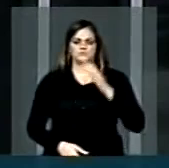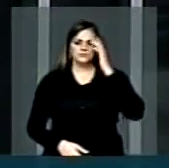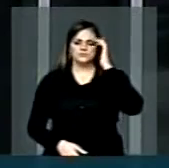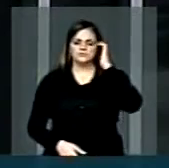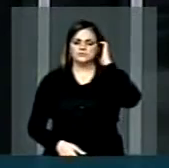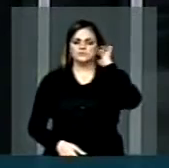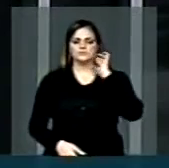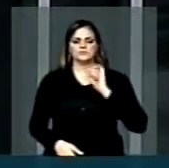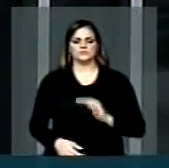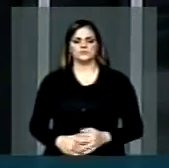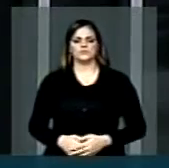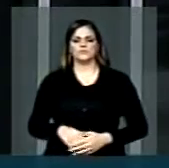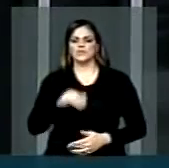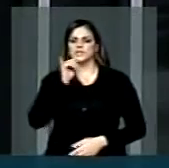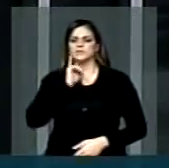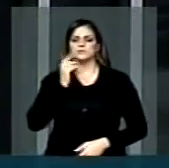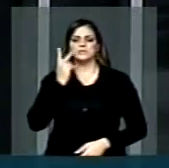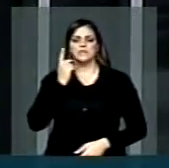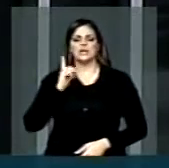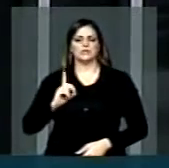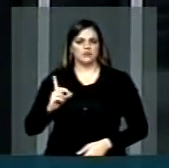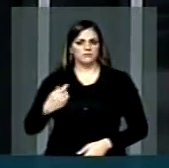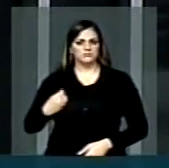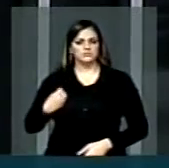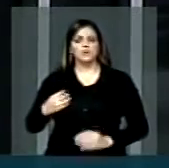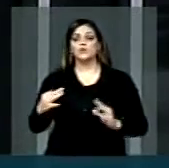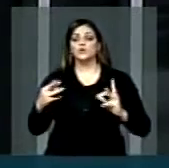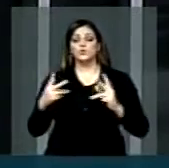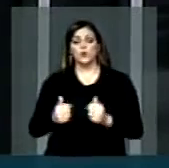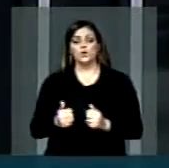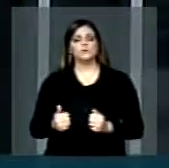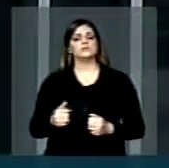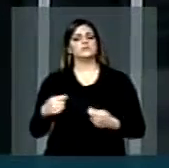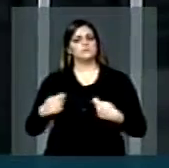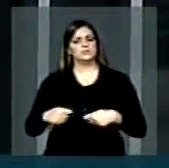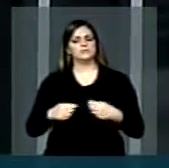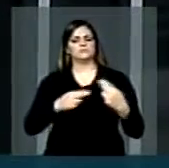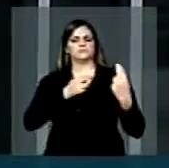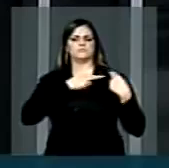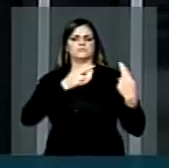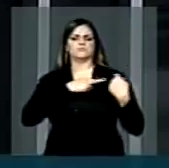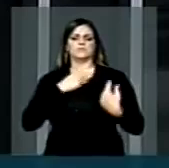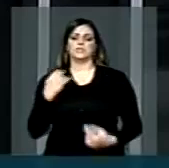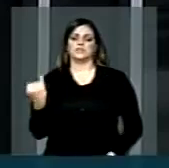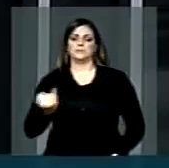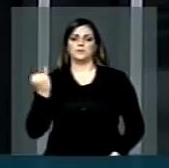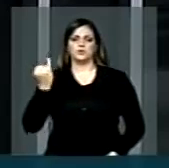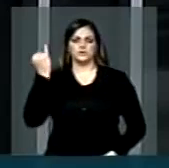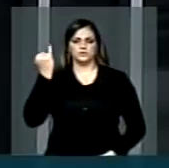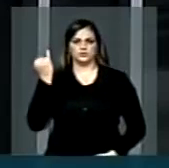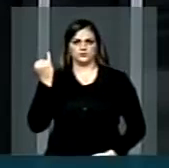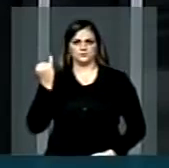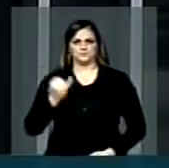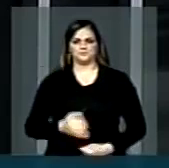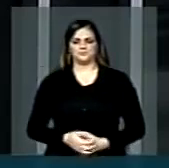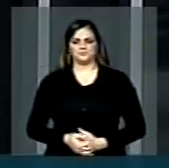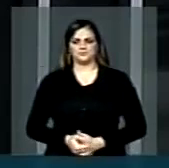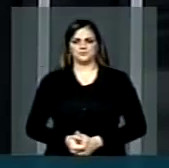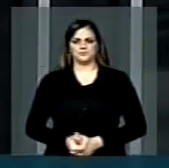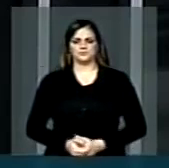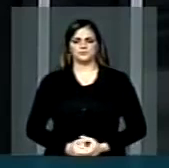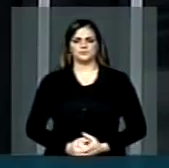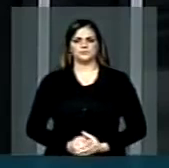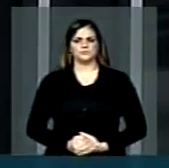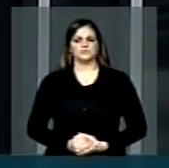de Igualdade Racial do governo do estado do Ceará. Então, todos esses órgãos têm essa missão extremamente importante de fazer cada vez mais